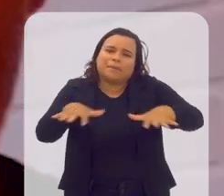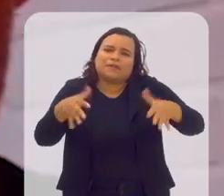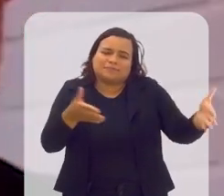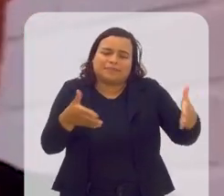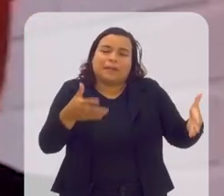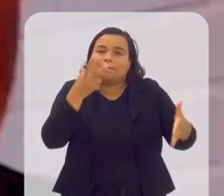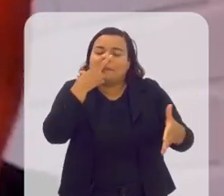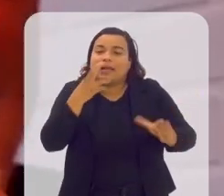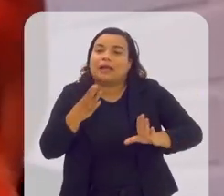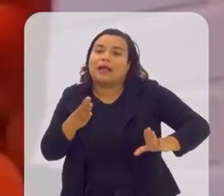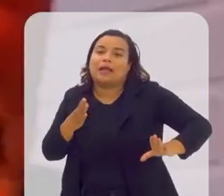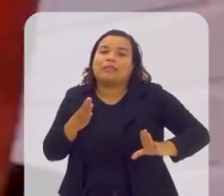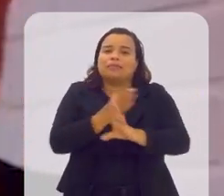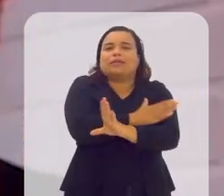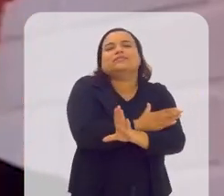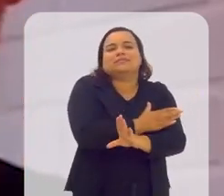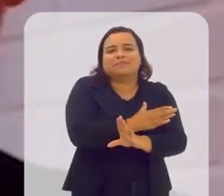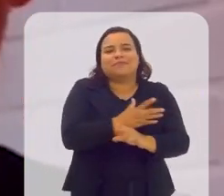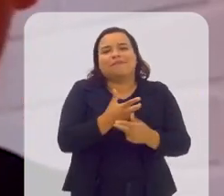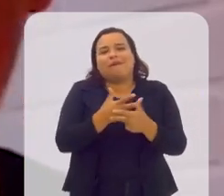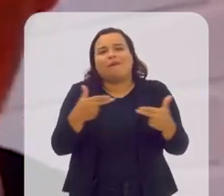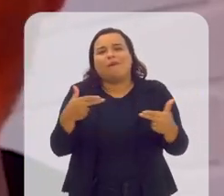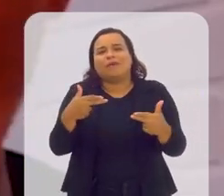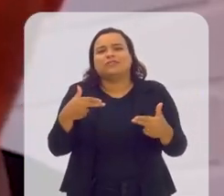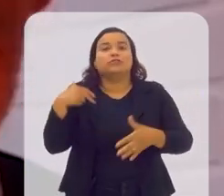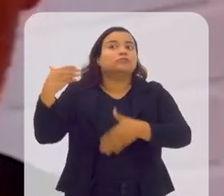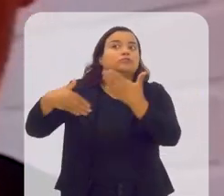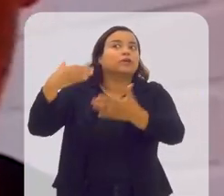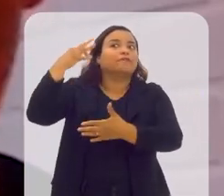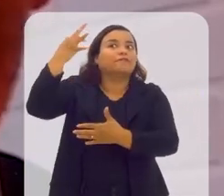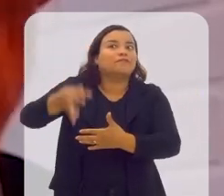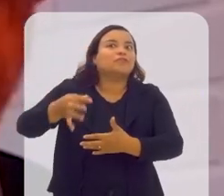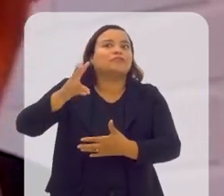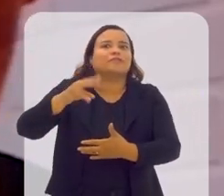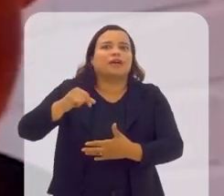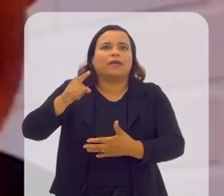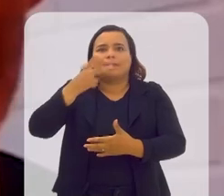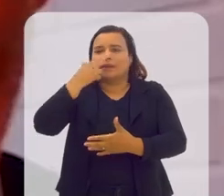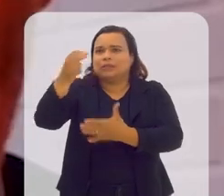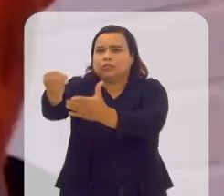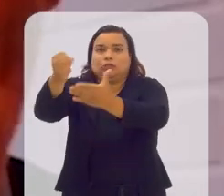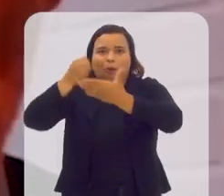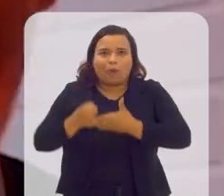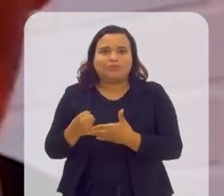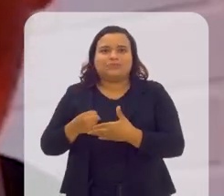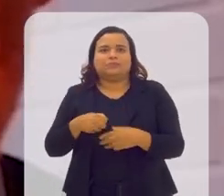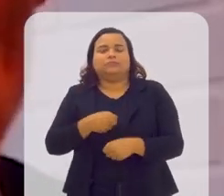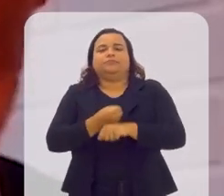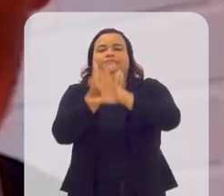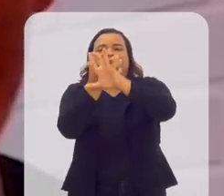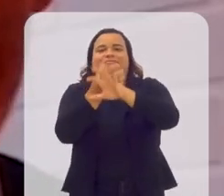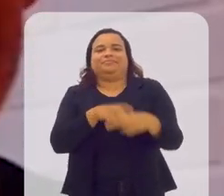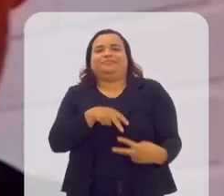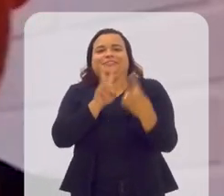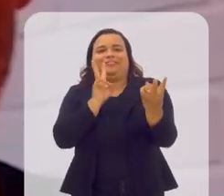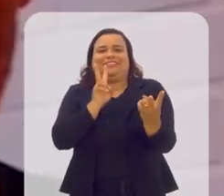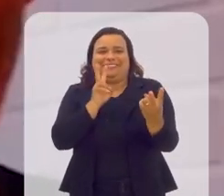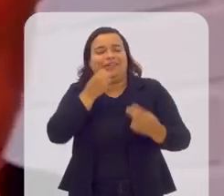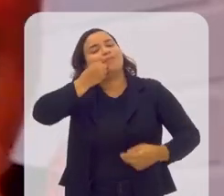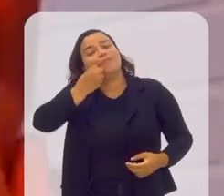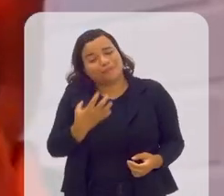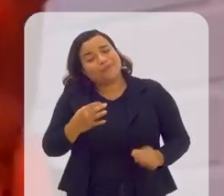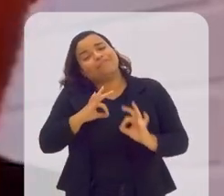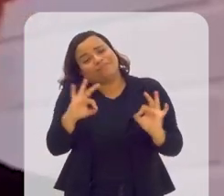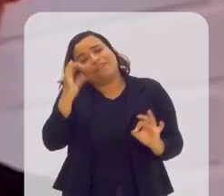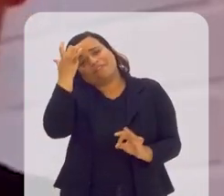A pandemia antecipou algo que viria naturalmente, que é a gente falar assim, por videoconferência.